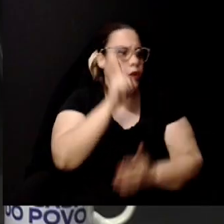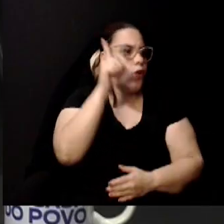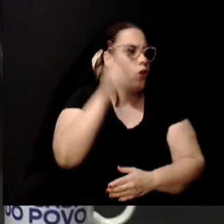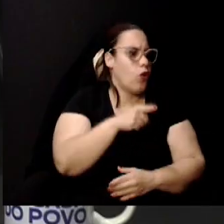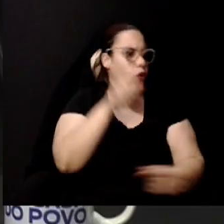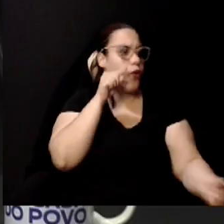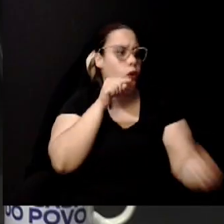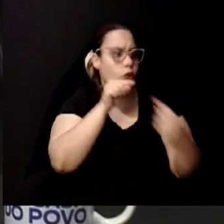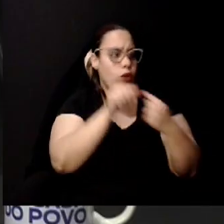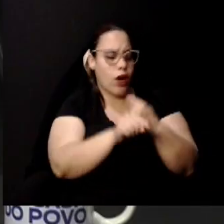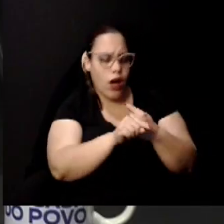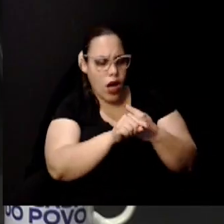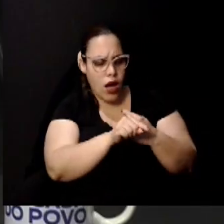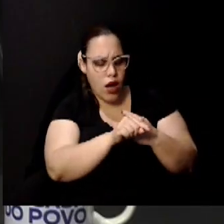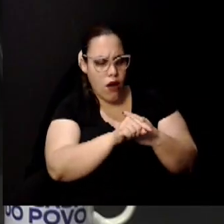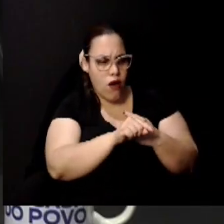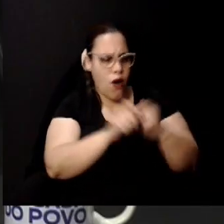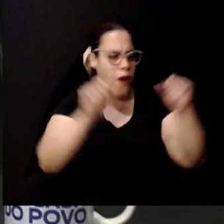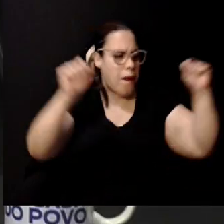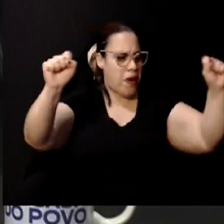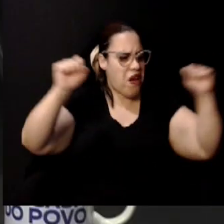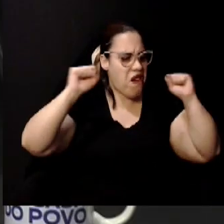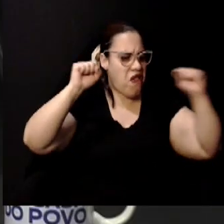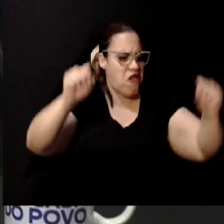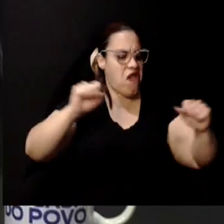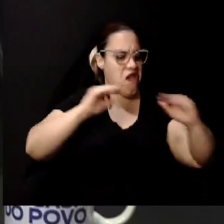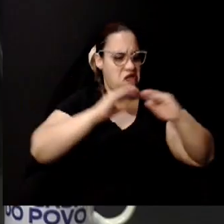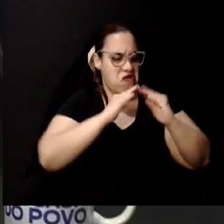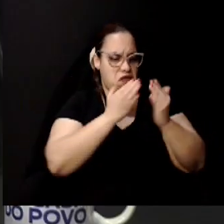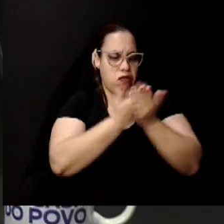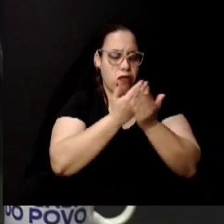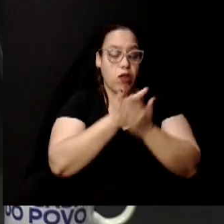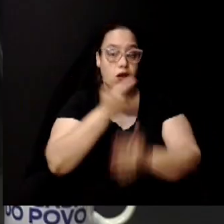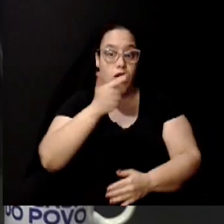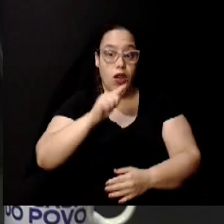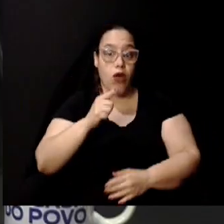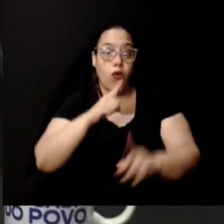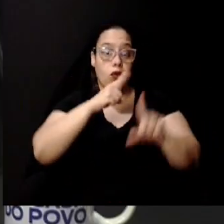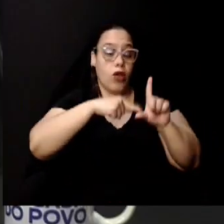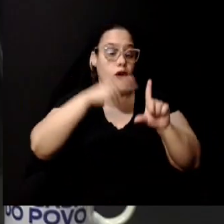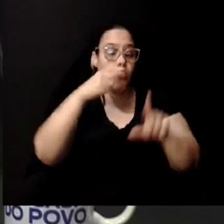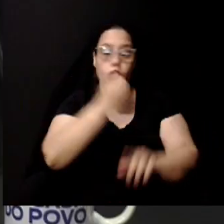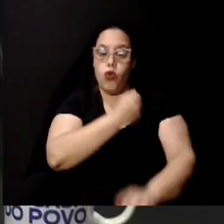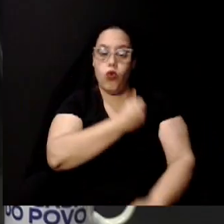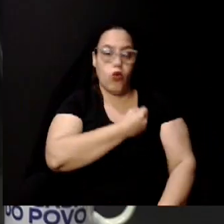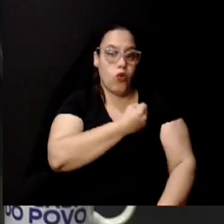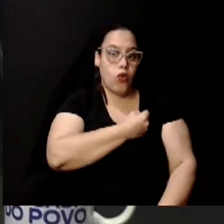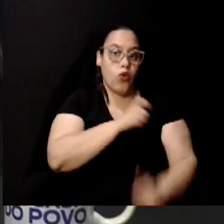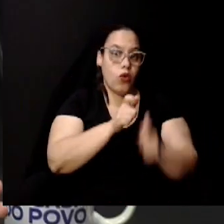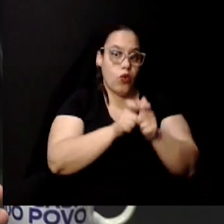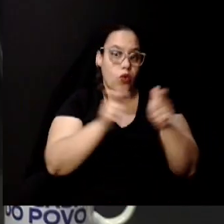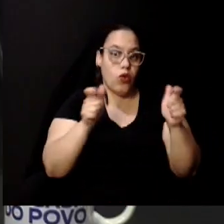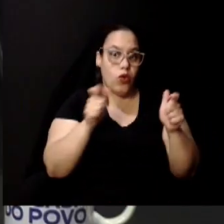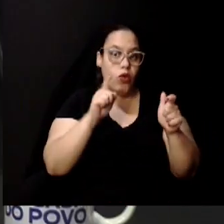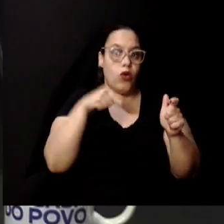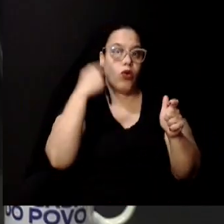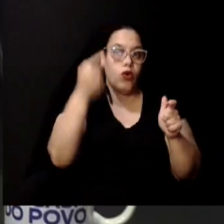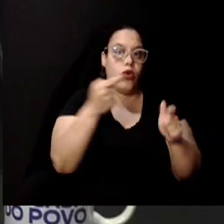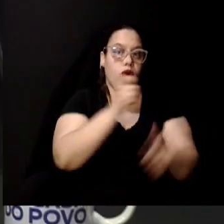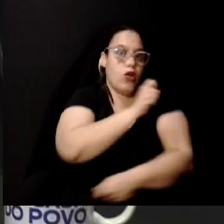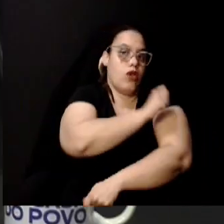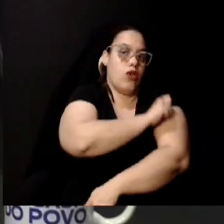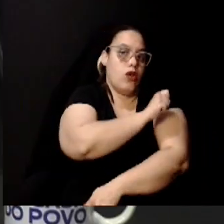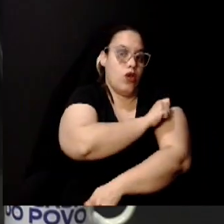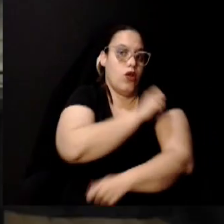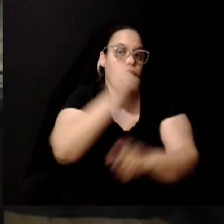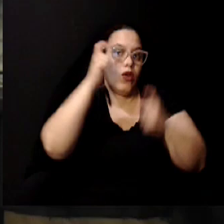e que faz protesto em escolas. Eu não tenho aqui uma estatística, mas eu acho que não é muito grande. E o resto dos estudantes, é uma preocupação que